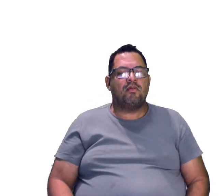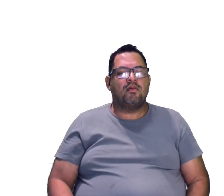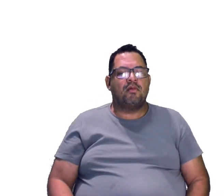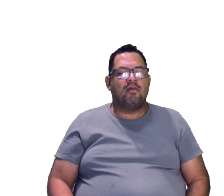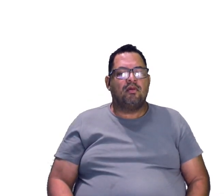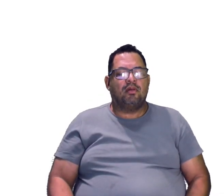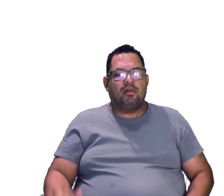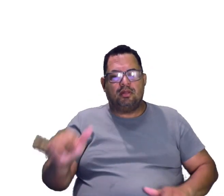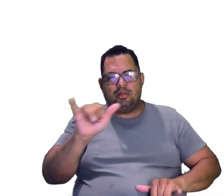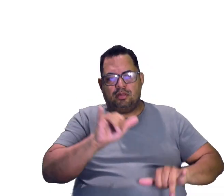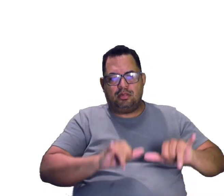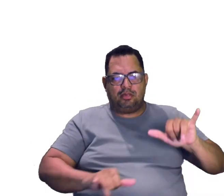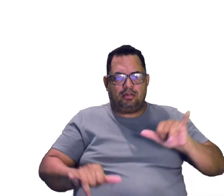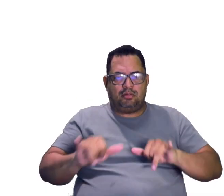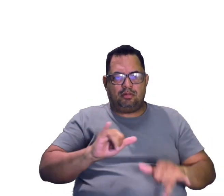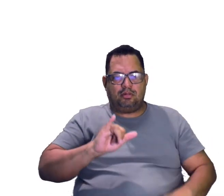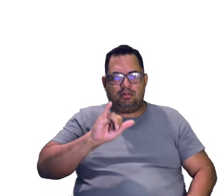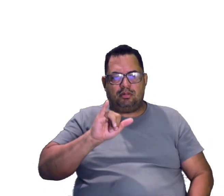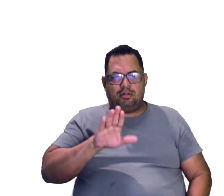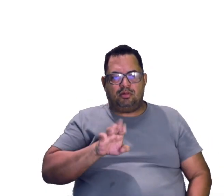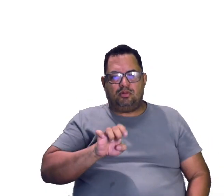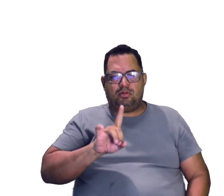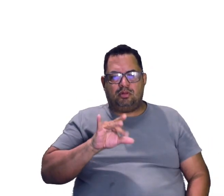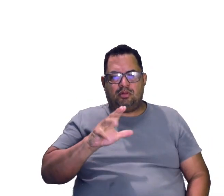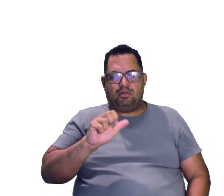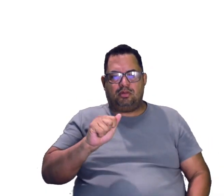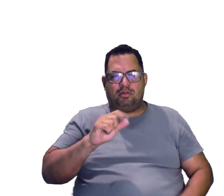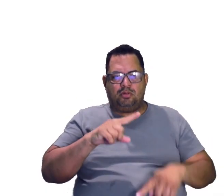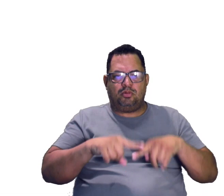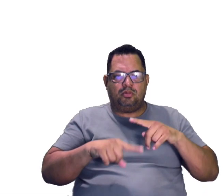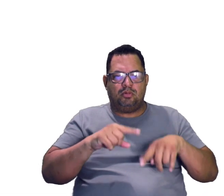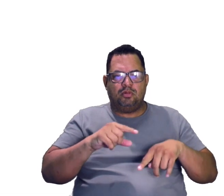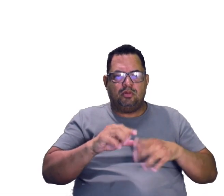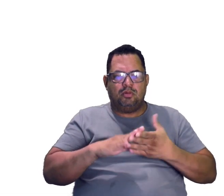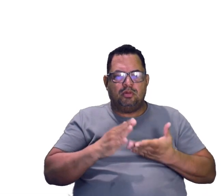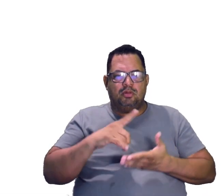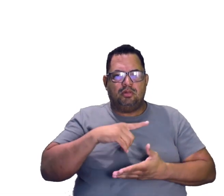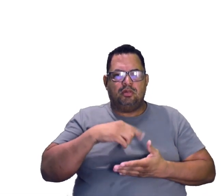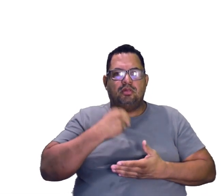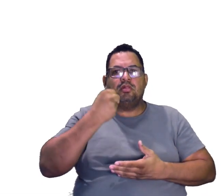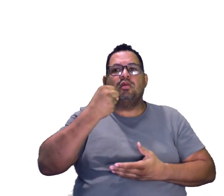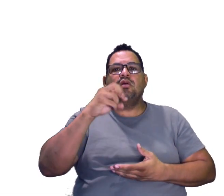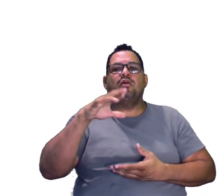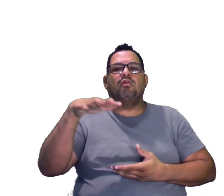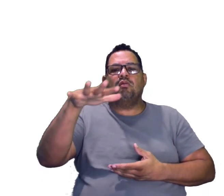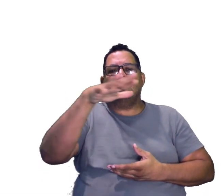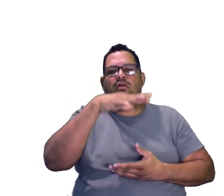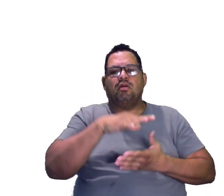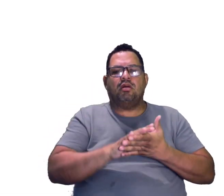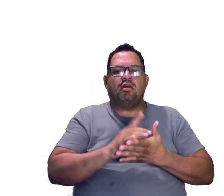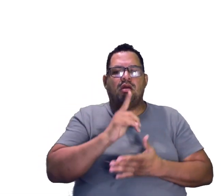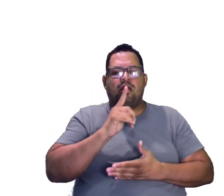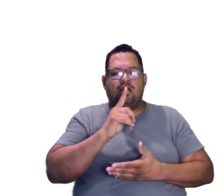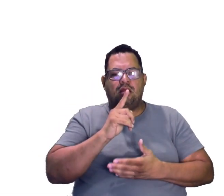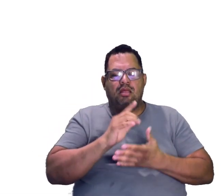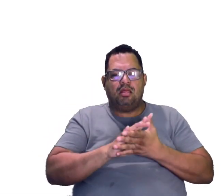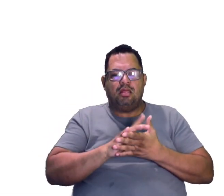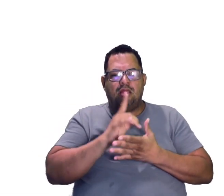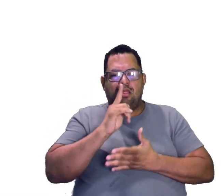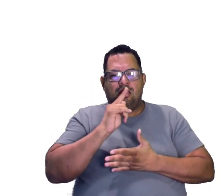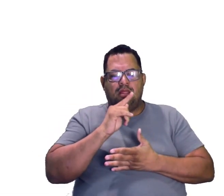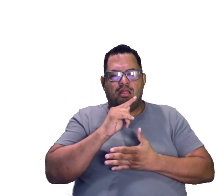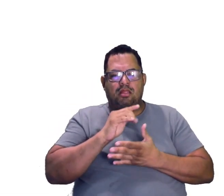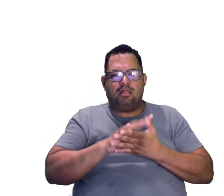química inorgânica é quando a gente estuda os componentes que existem no ar, no solo, na água. Onde não